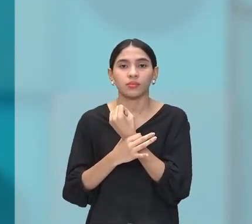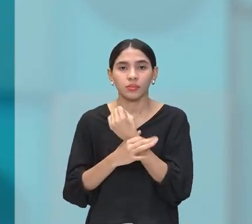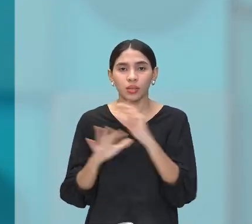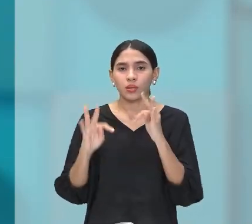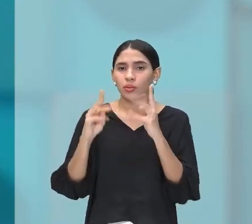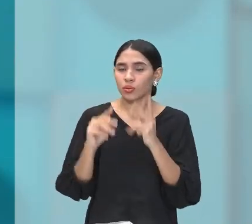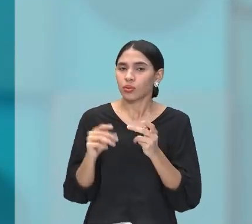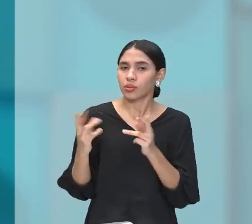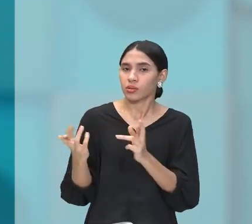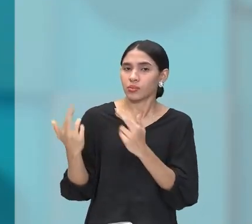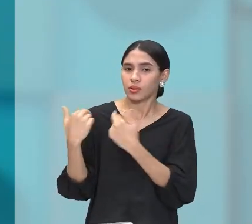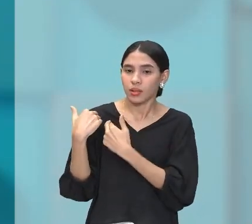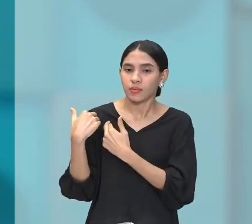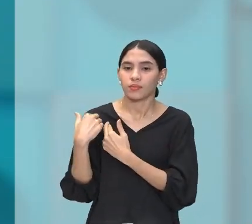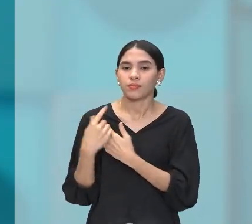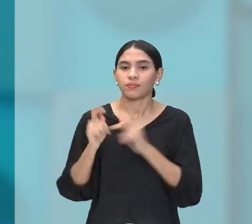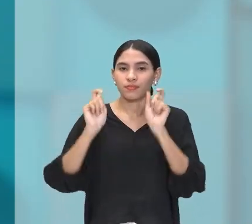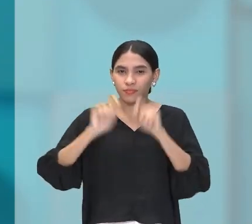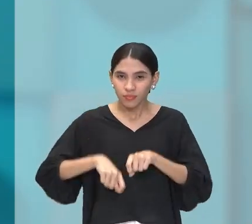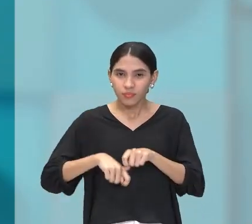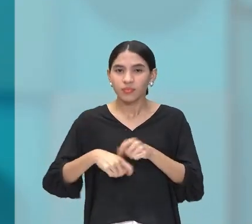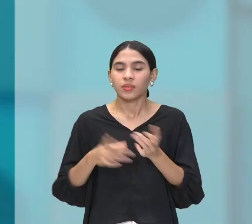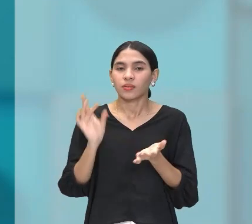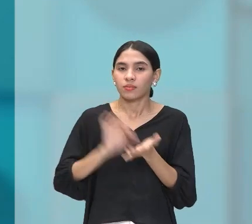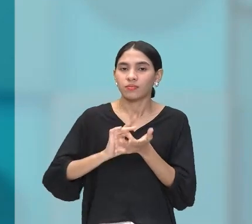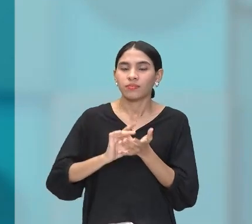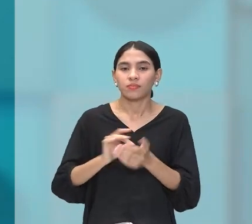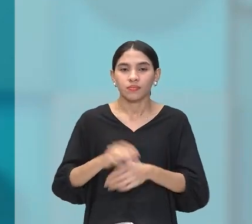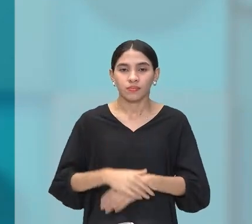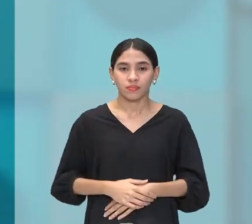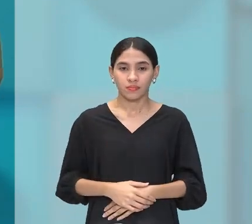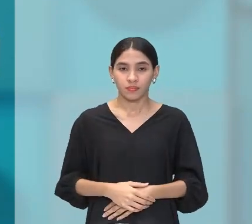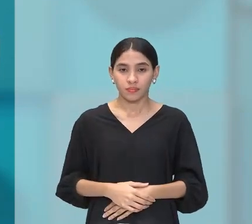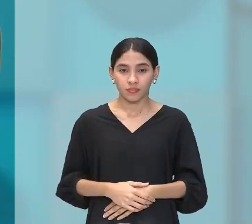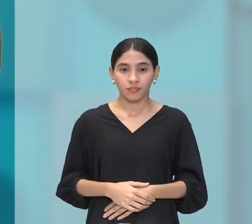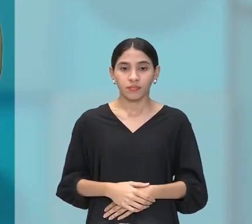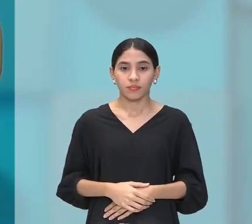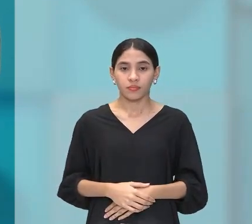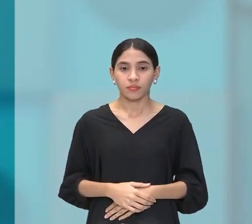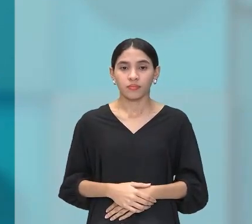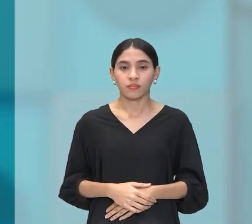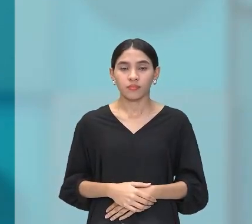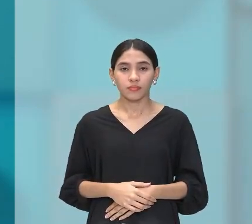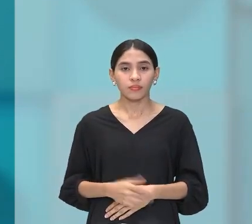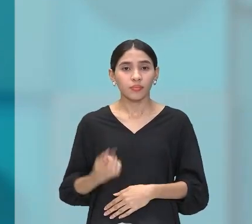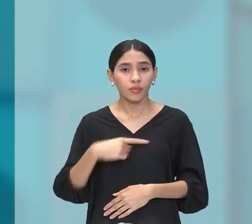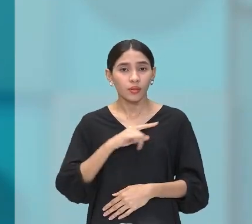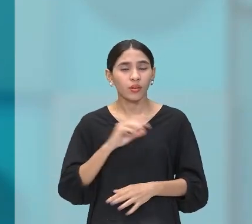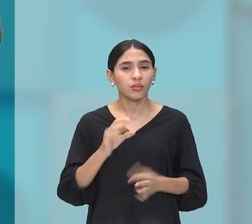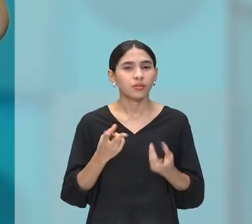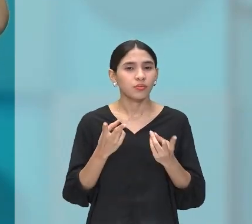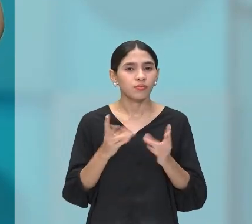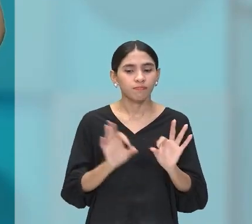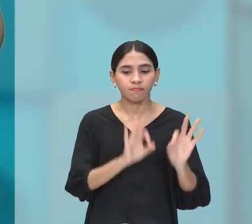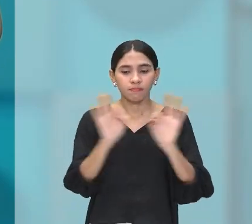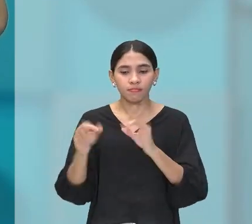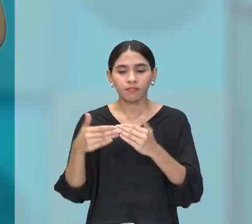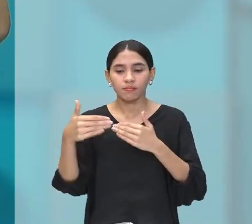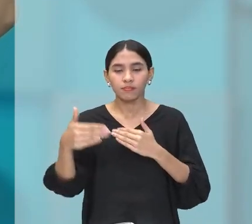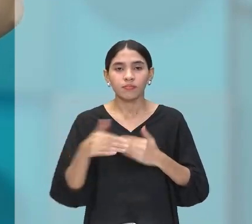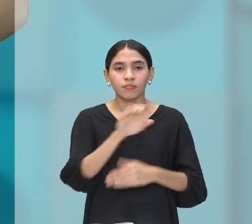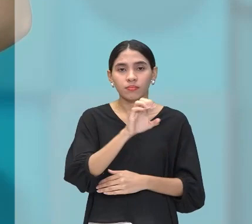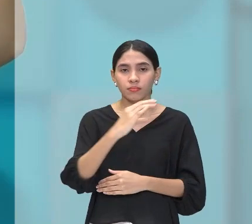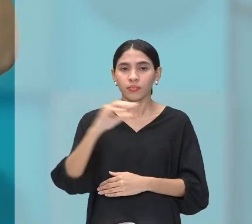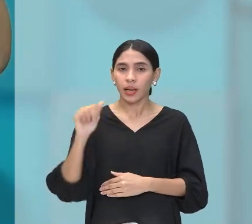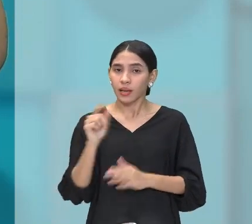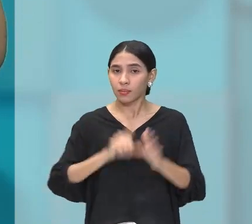são responsáveis possa de fato acontecer, entenderam? Então, a gente viu que o ECA é uma lei que